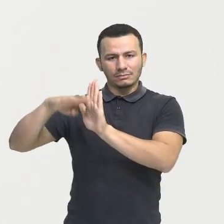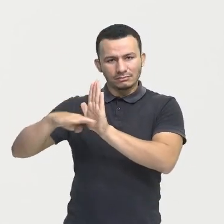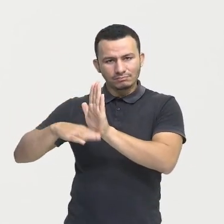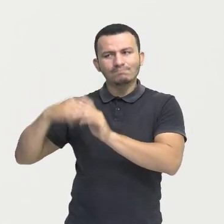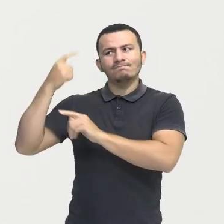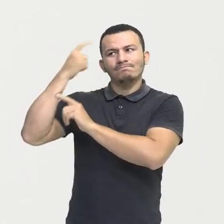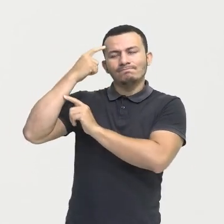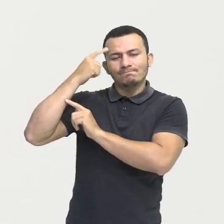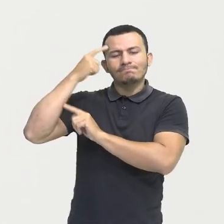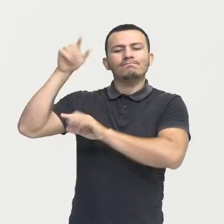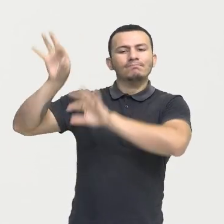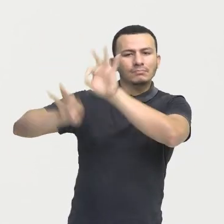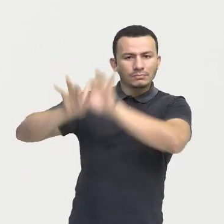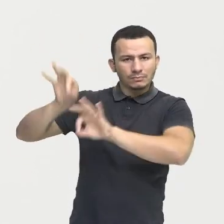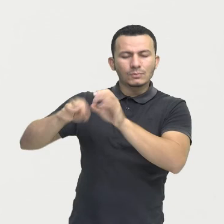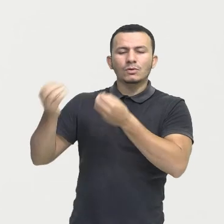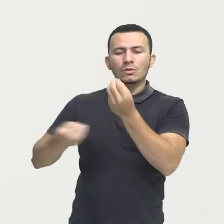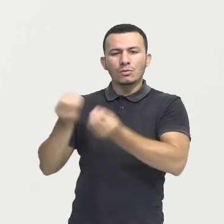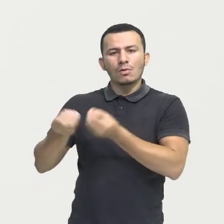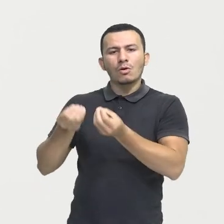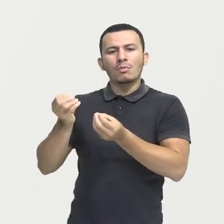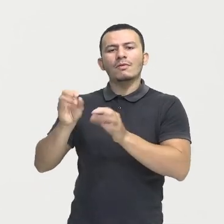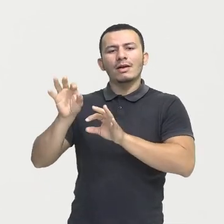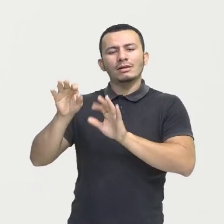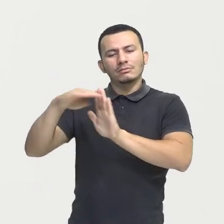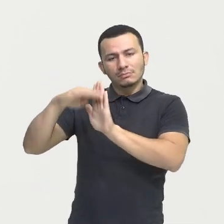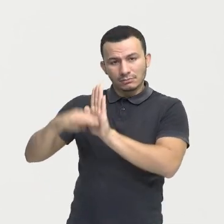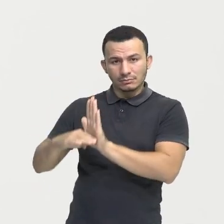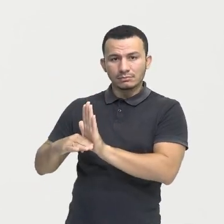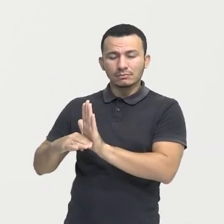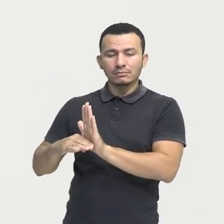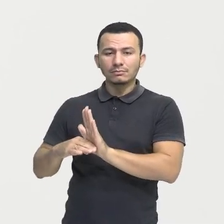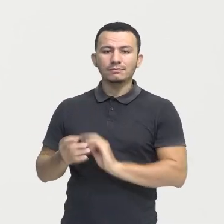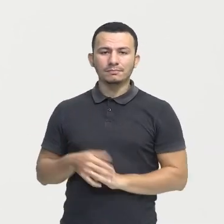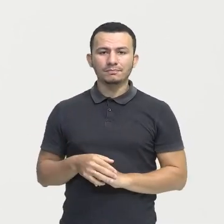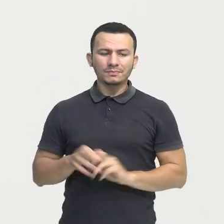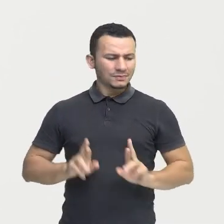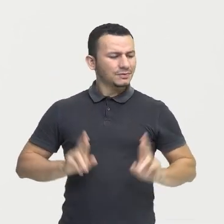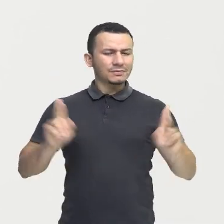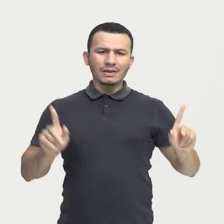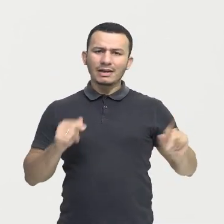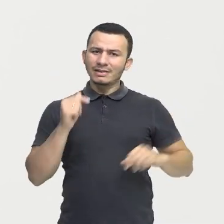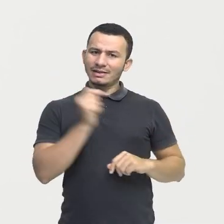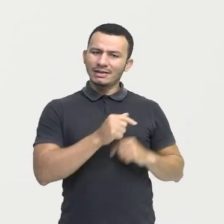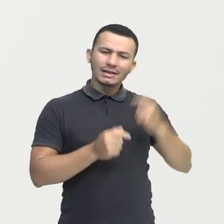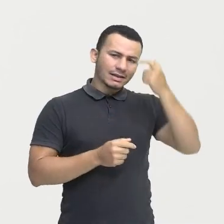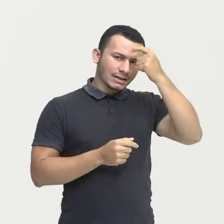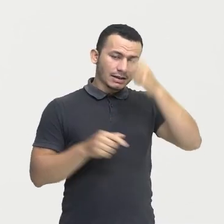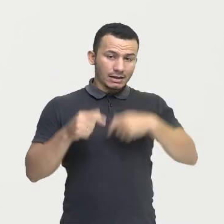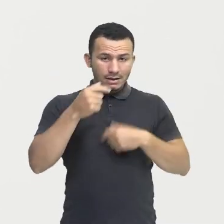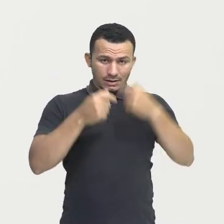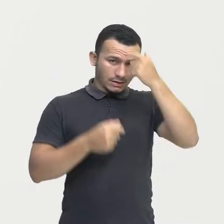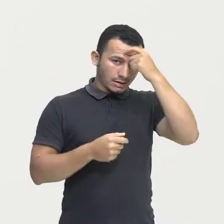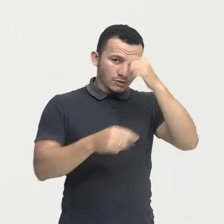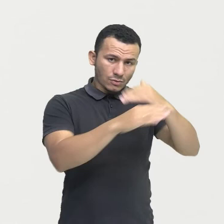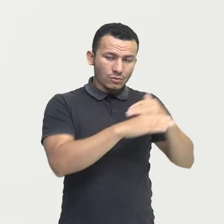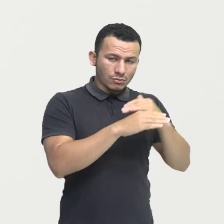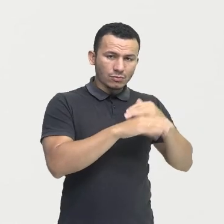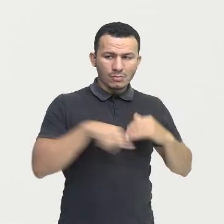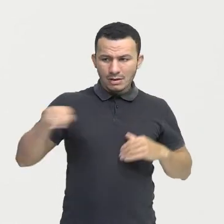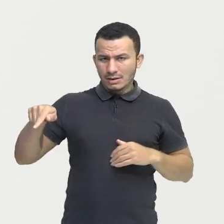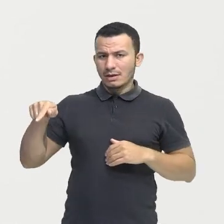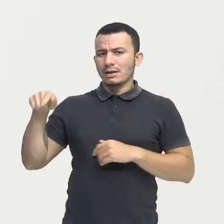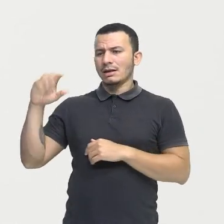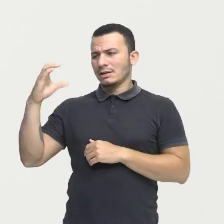racionais, ordenados. Então, ao contrário do senso comum, ela não está baseada em crenças, nem